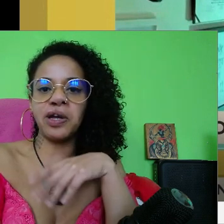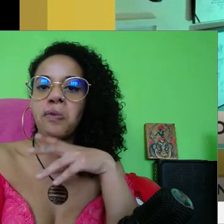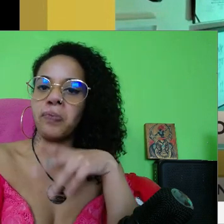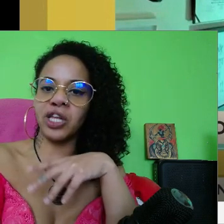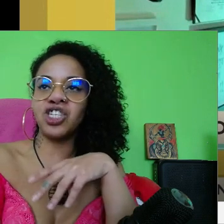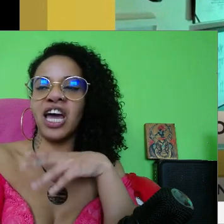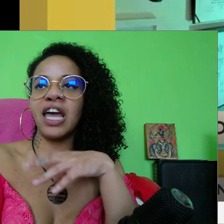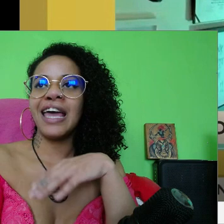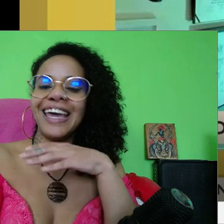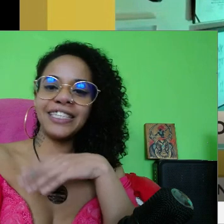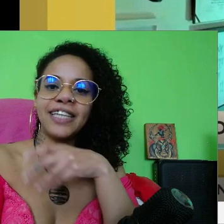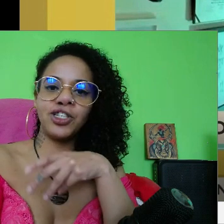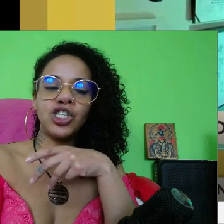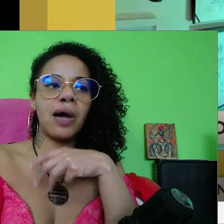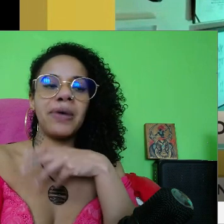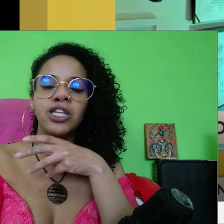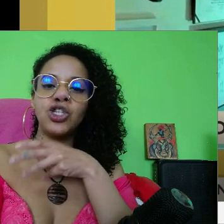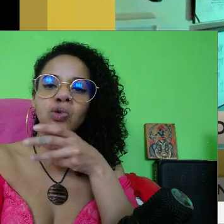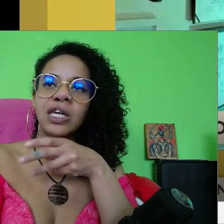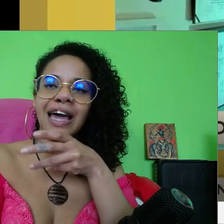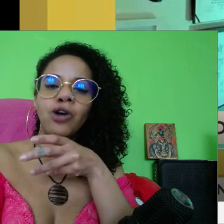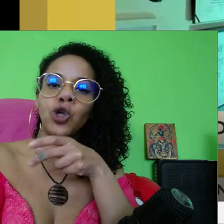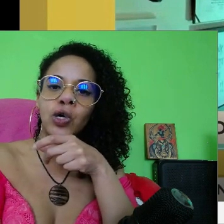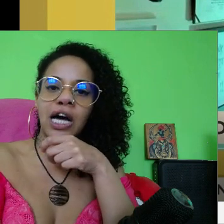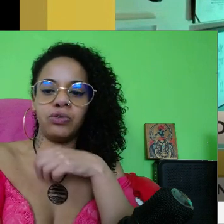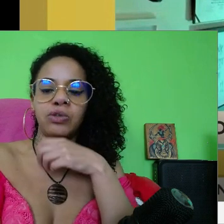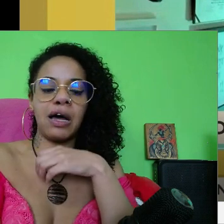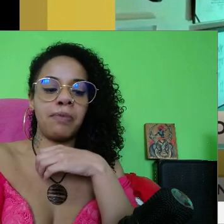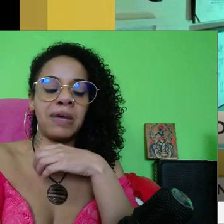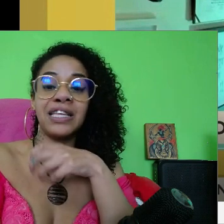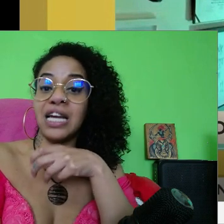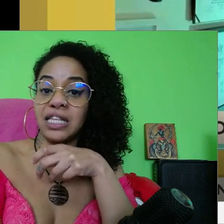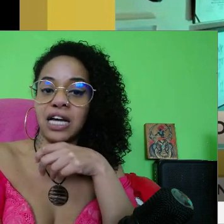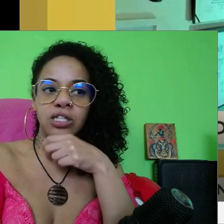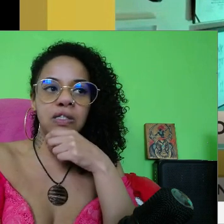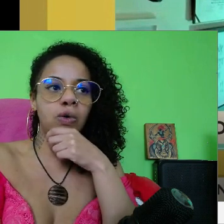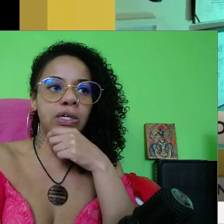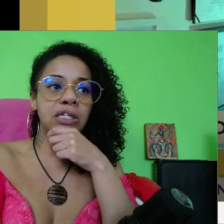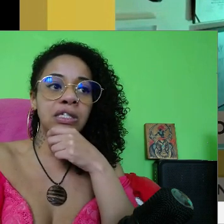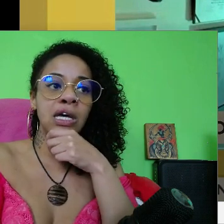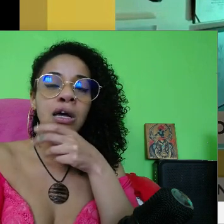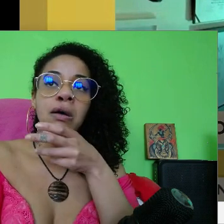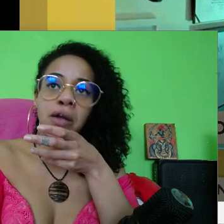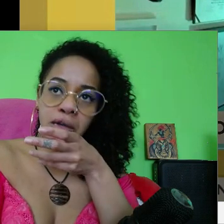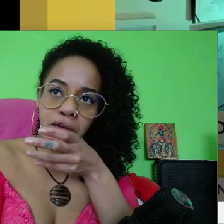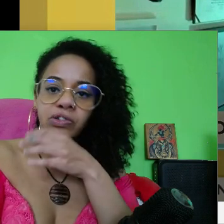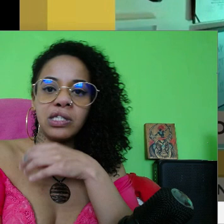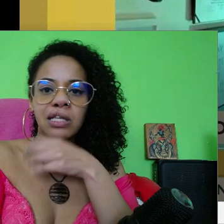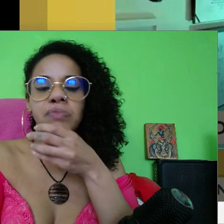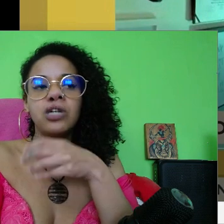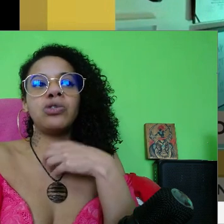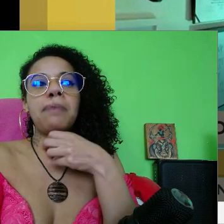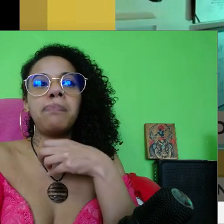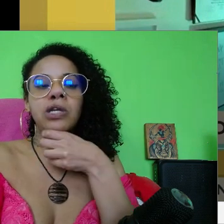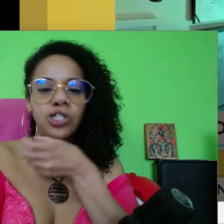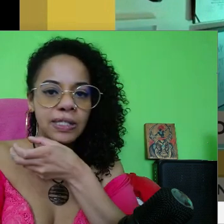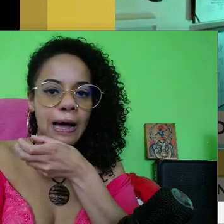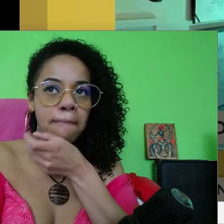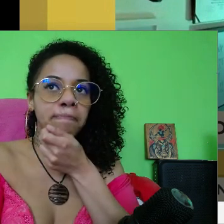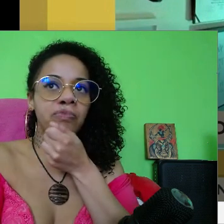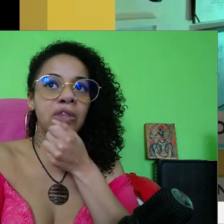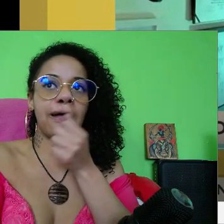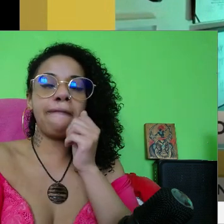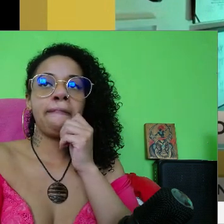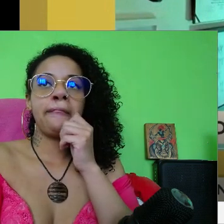o que eu penso né O importante é estatisticamente o que é colocado na materialidade das coisas e você também ajuda a